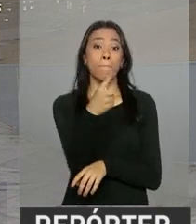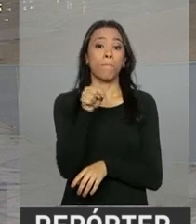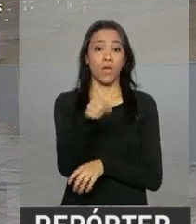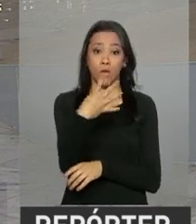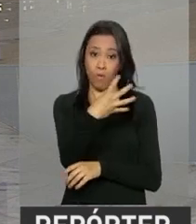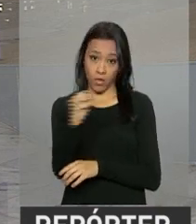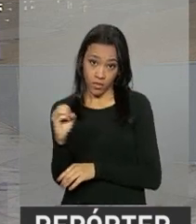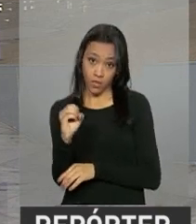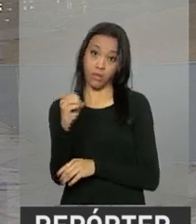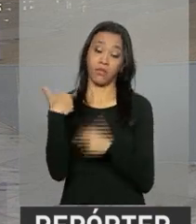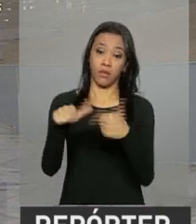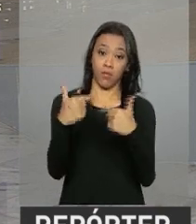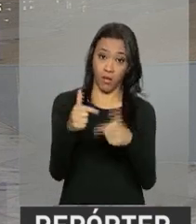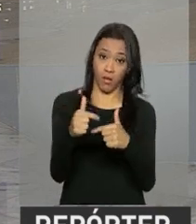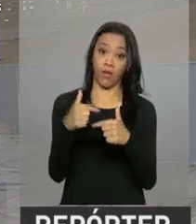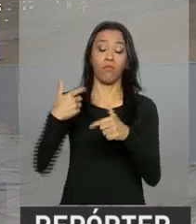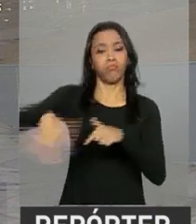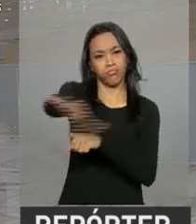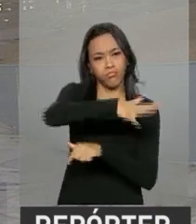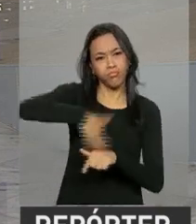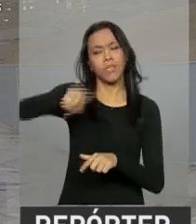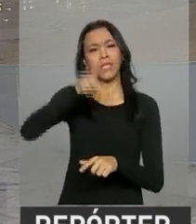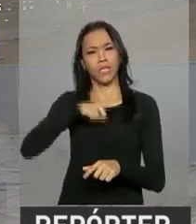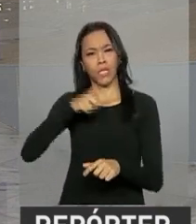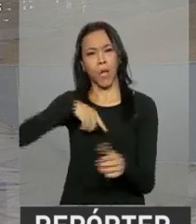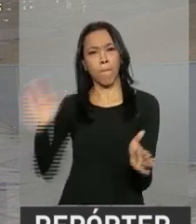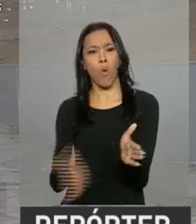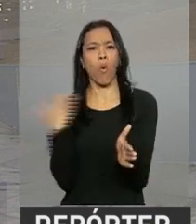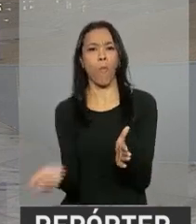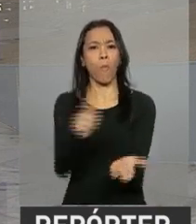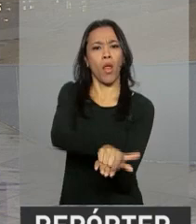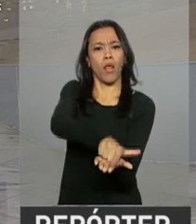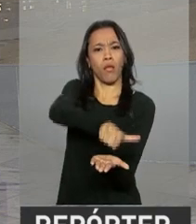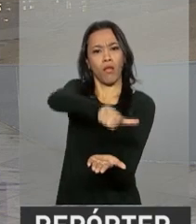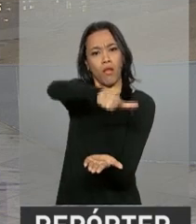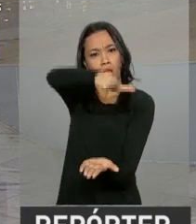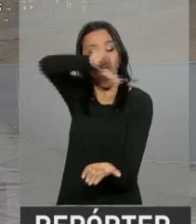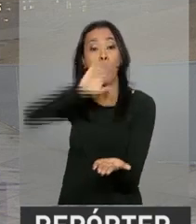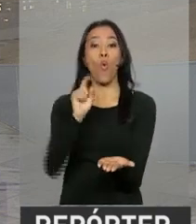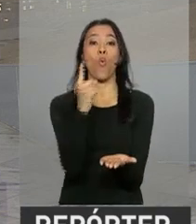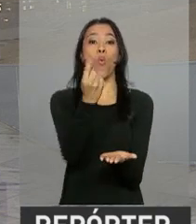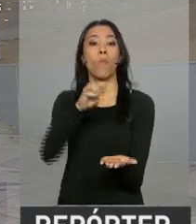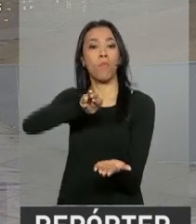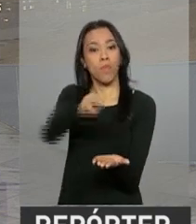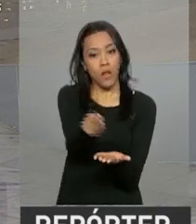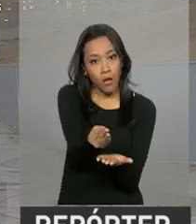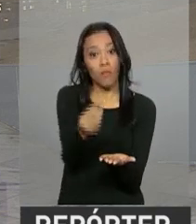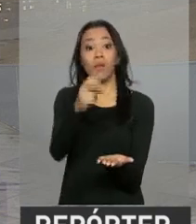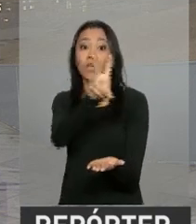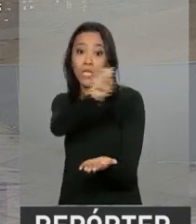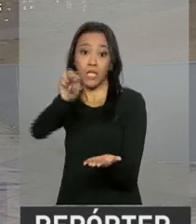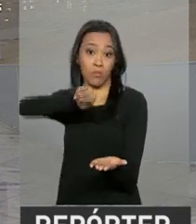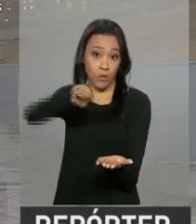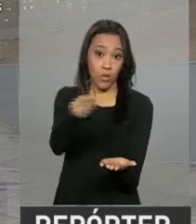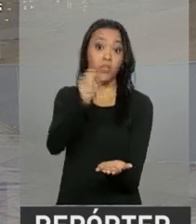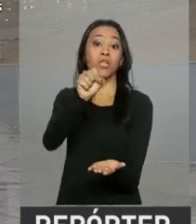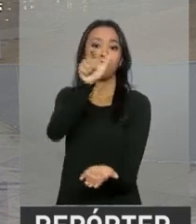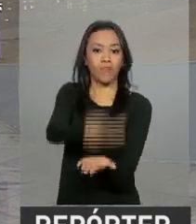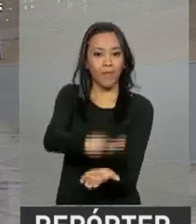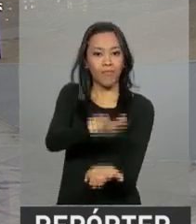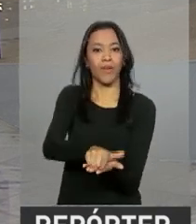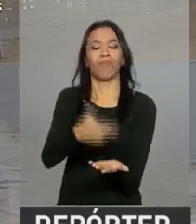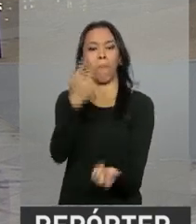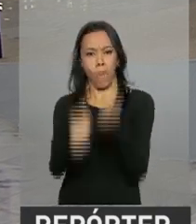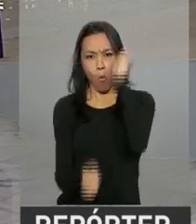direto e indiretos e tem capacidade de produção de 1,5 milhão de toneladas de celulose a previsão é que o presidente em